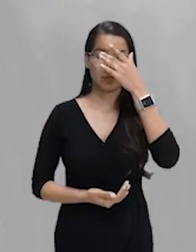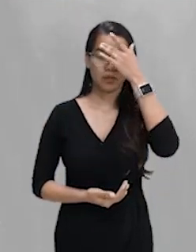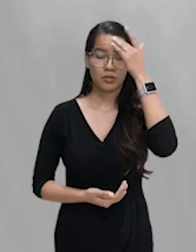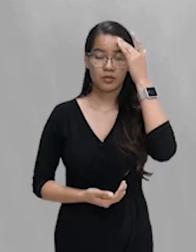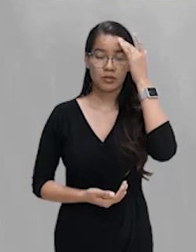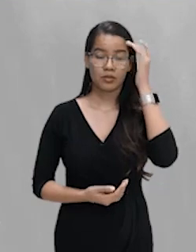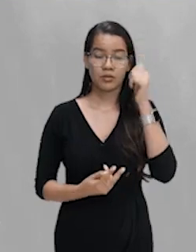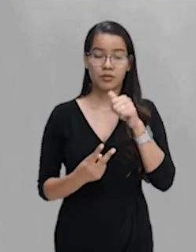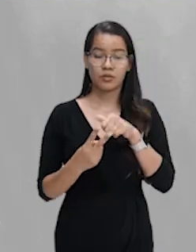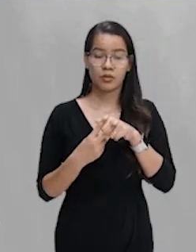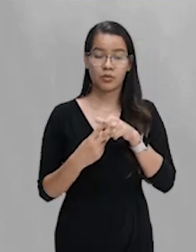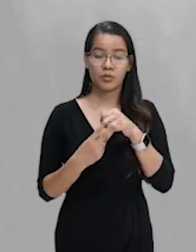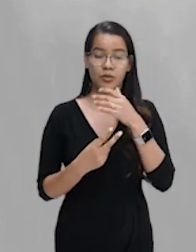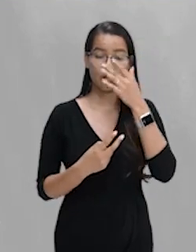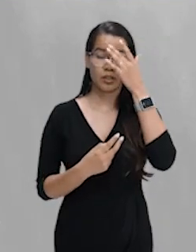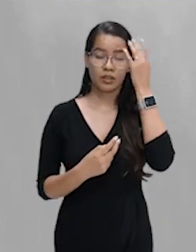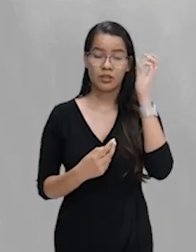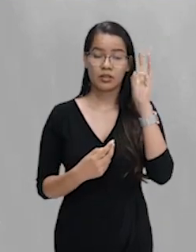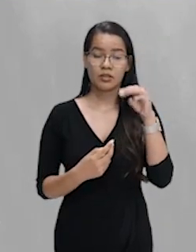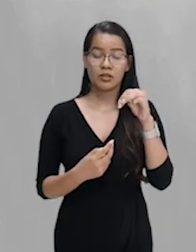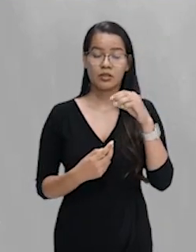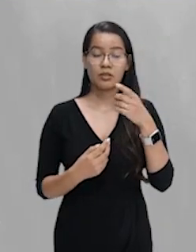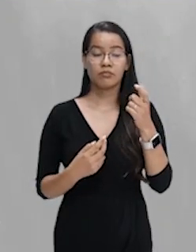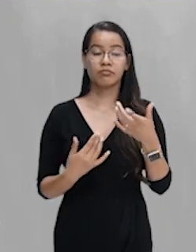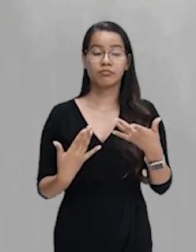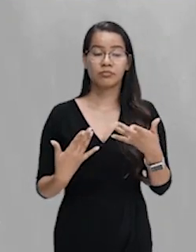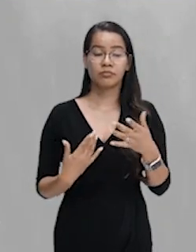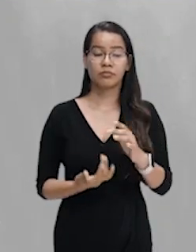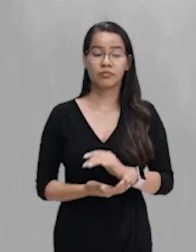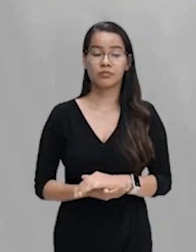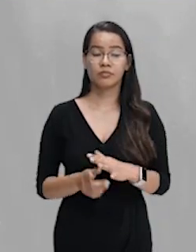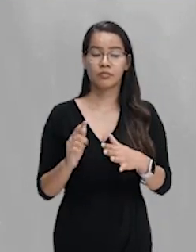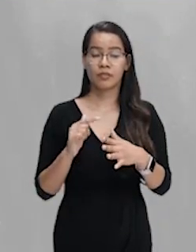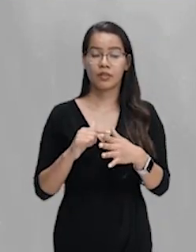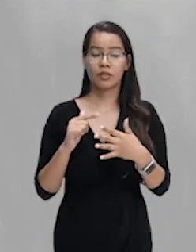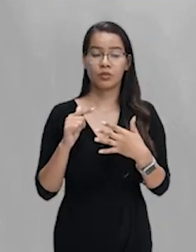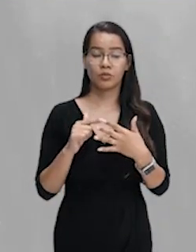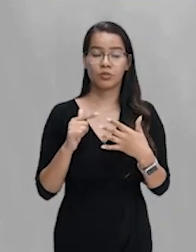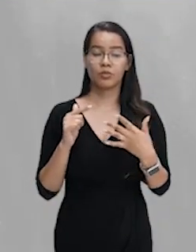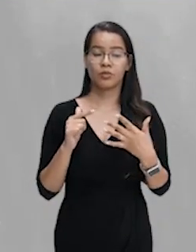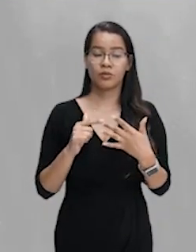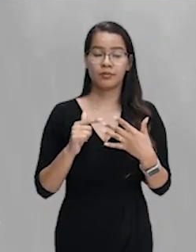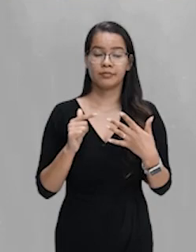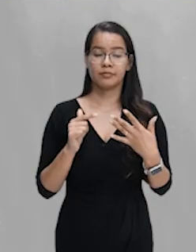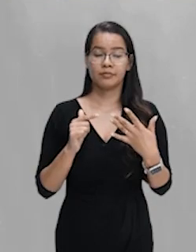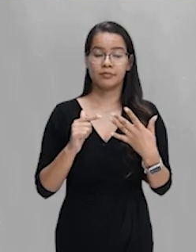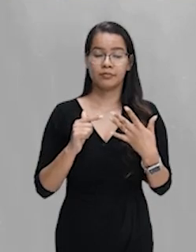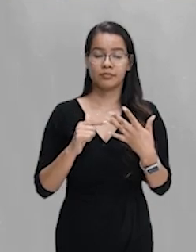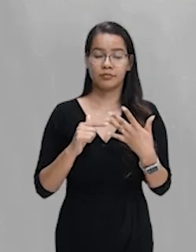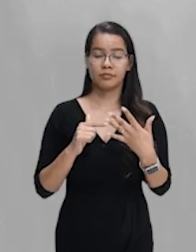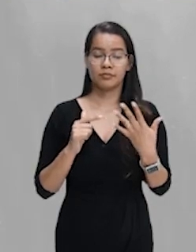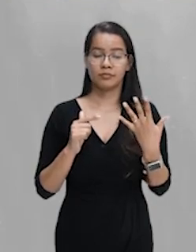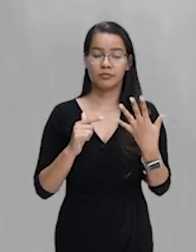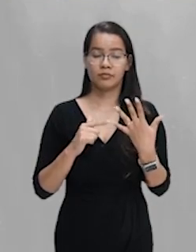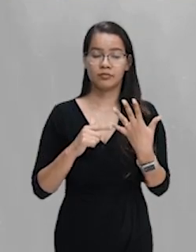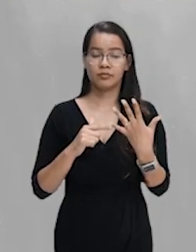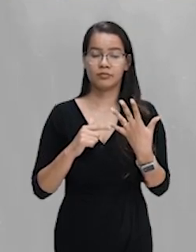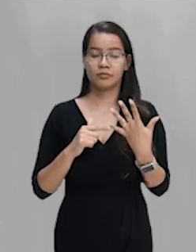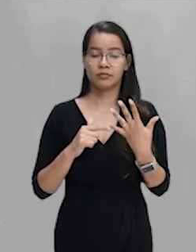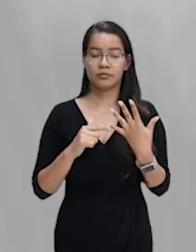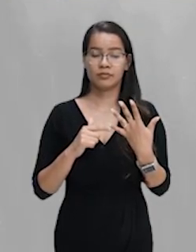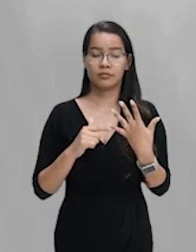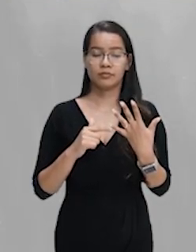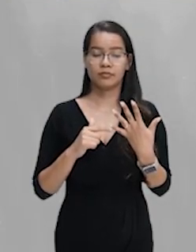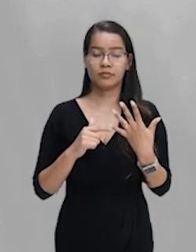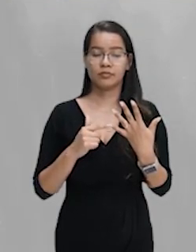del verbo. Quem são? Yo, tú, él, ella, usted, nosotros y nosotras, vosotros y